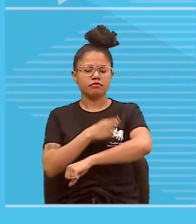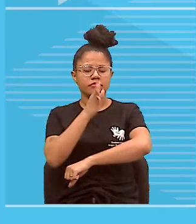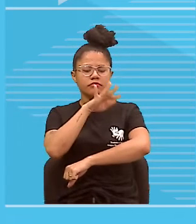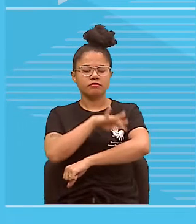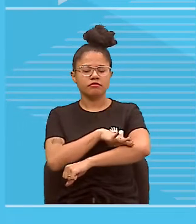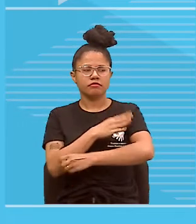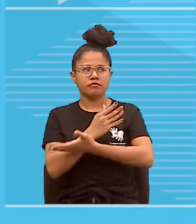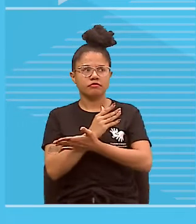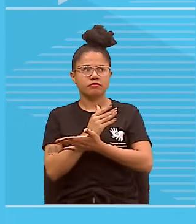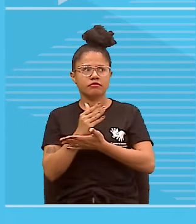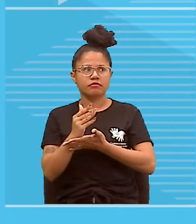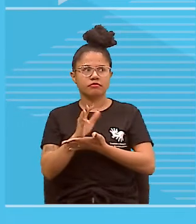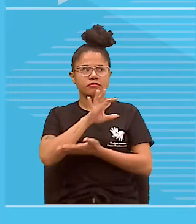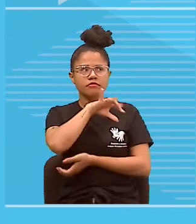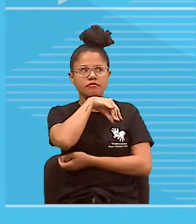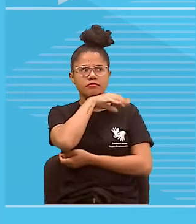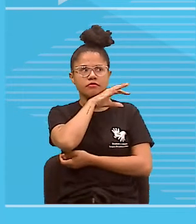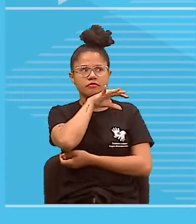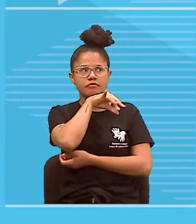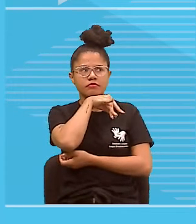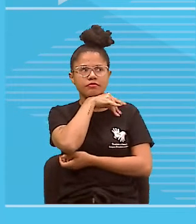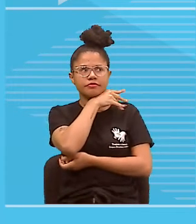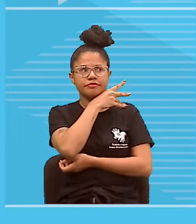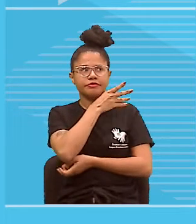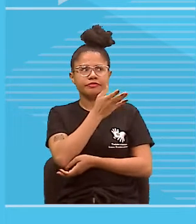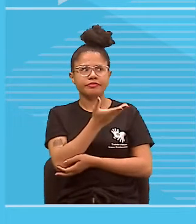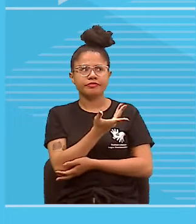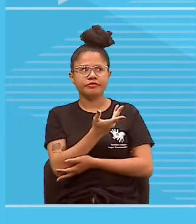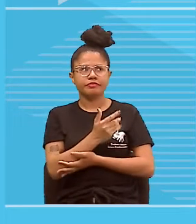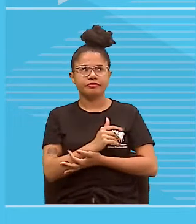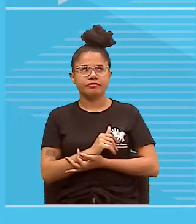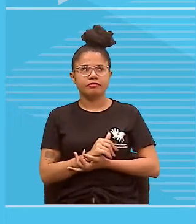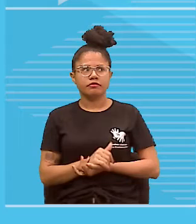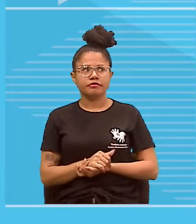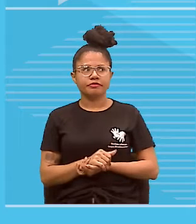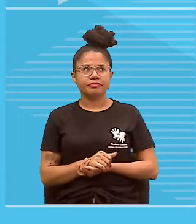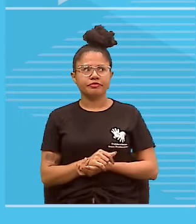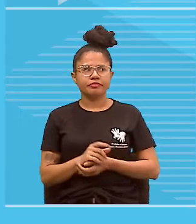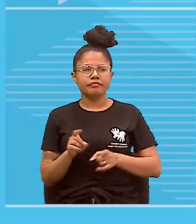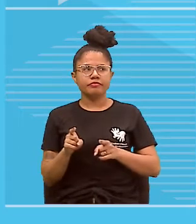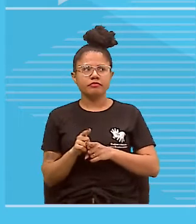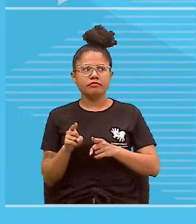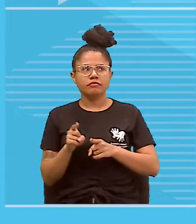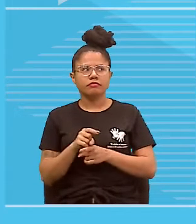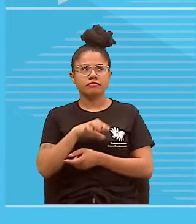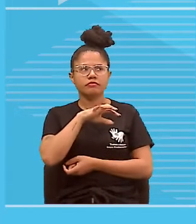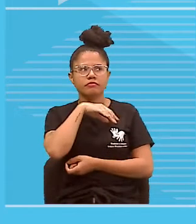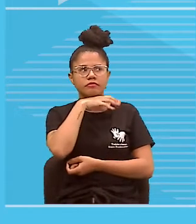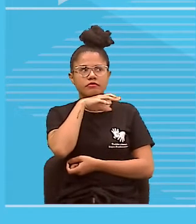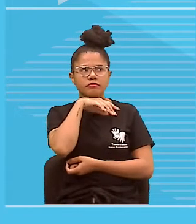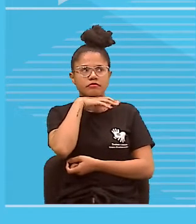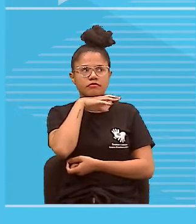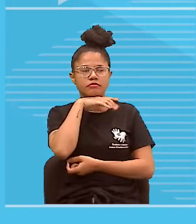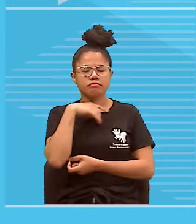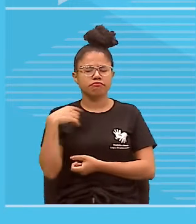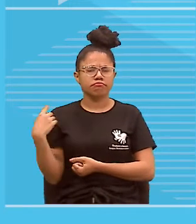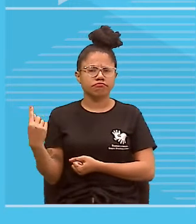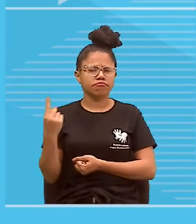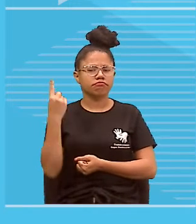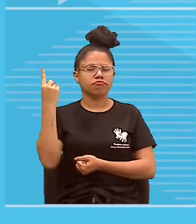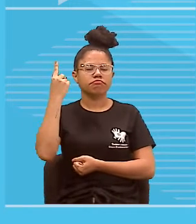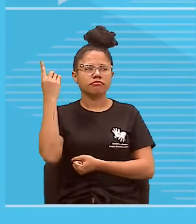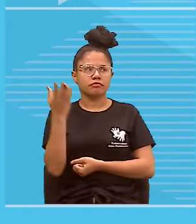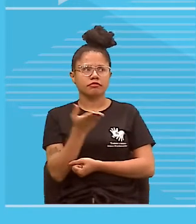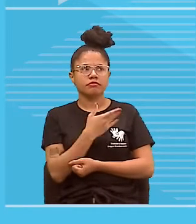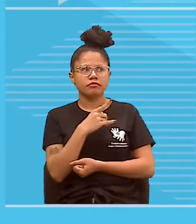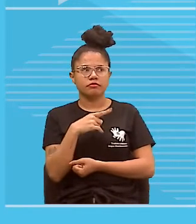megafauna na era cenozoica isso aqui gente os mamíferos gigantes éticos né esses seres aqui